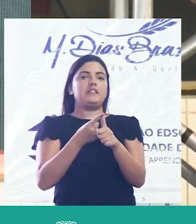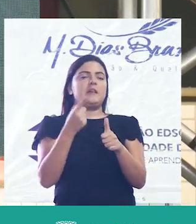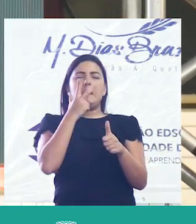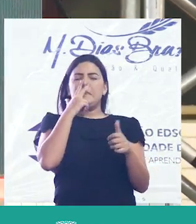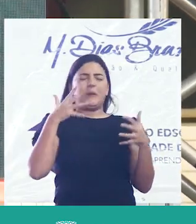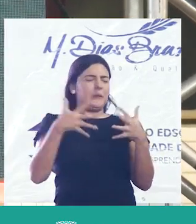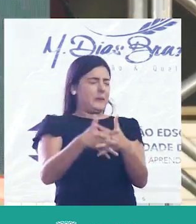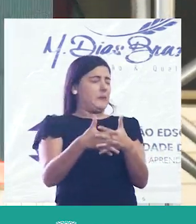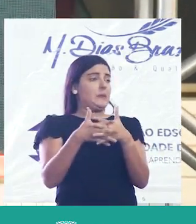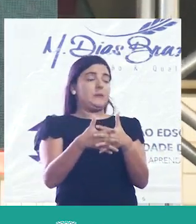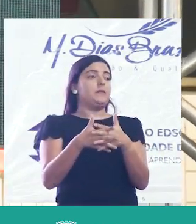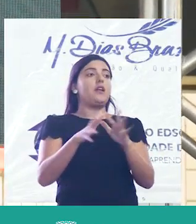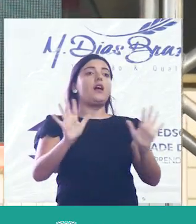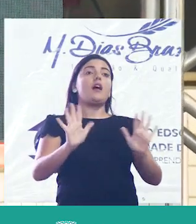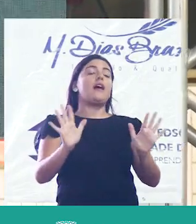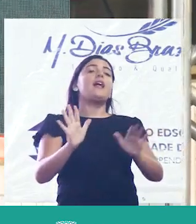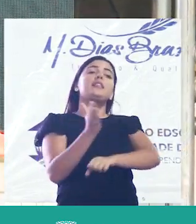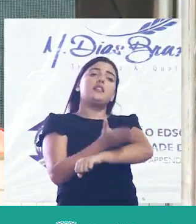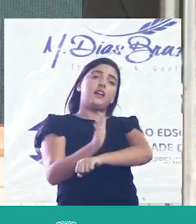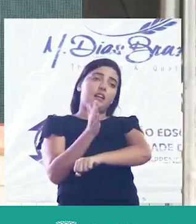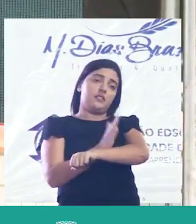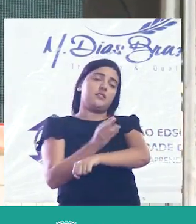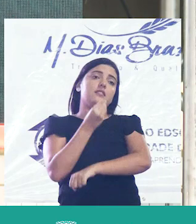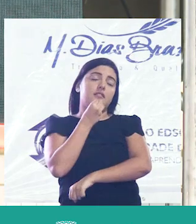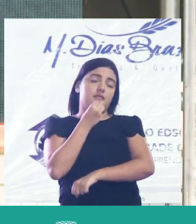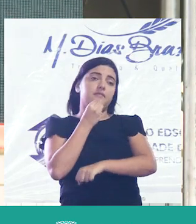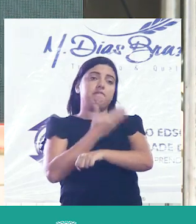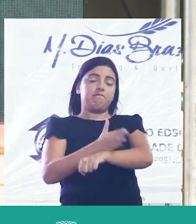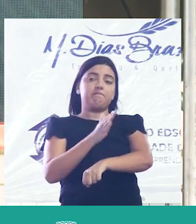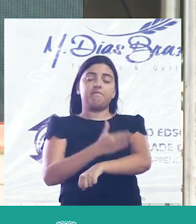muito complicado, mas é uma questão só de treino.